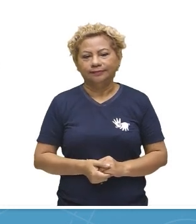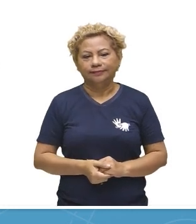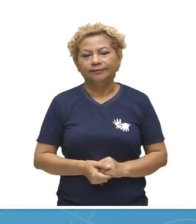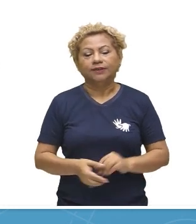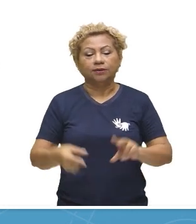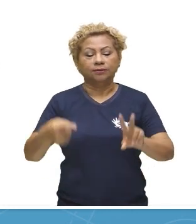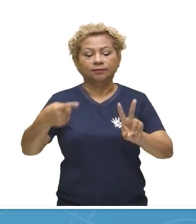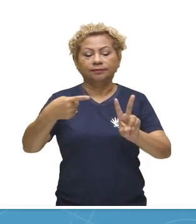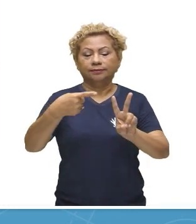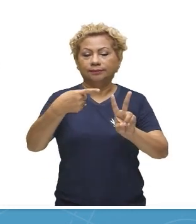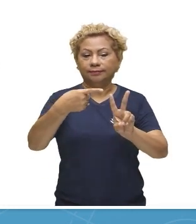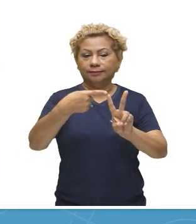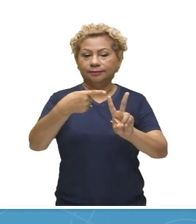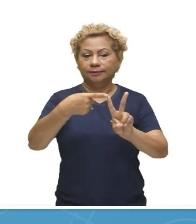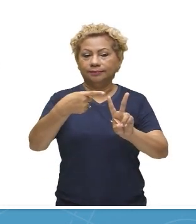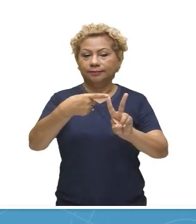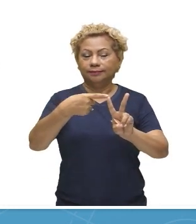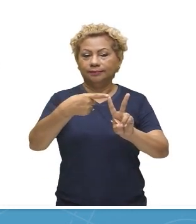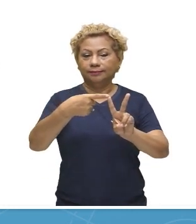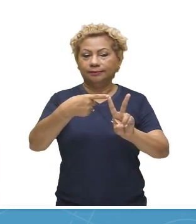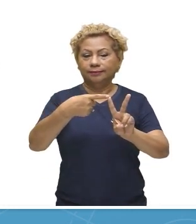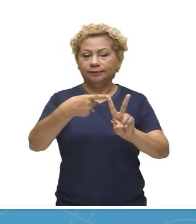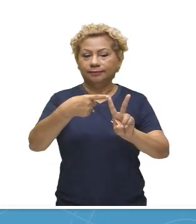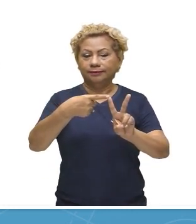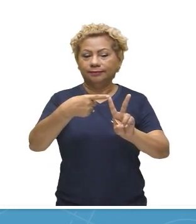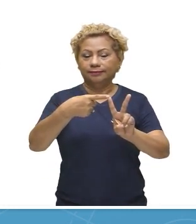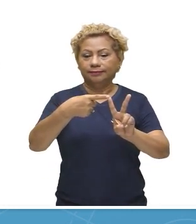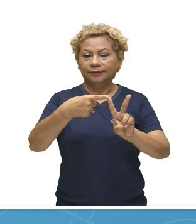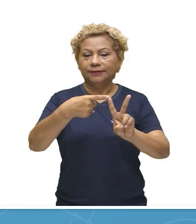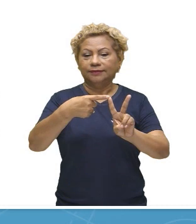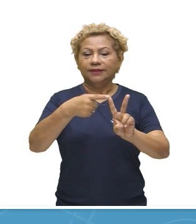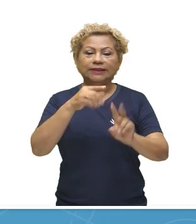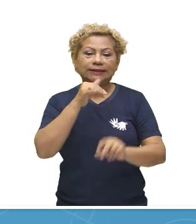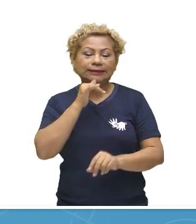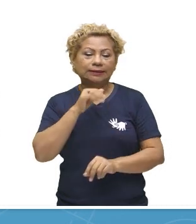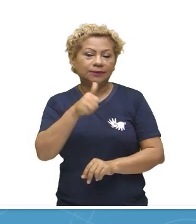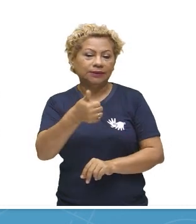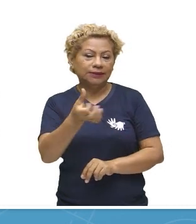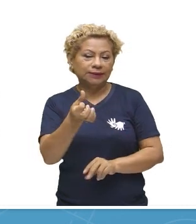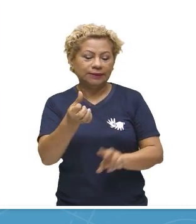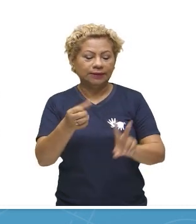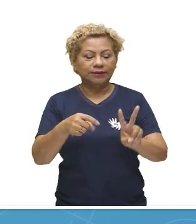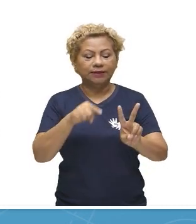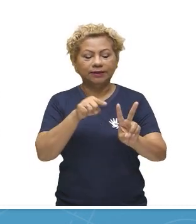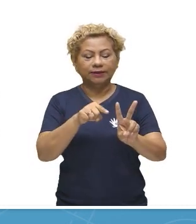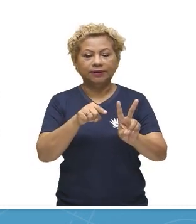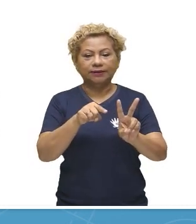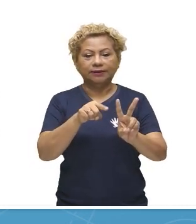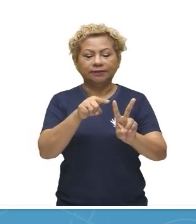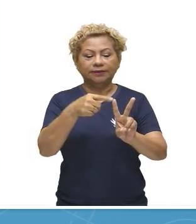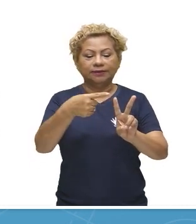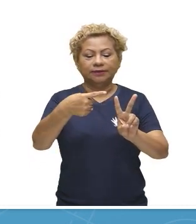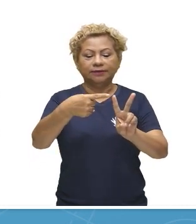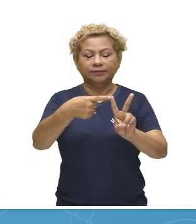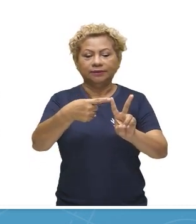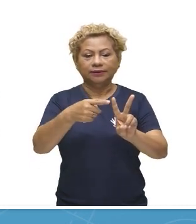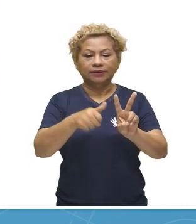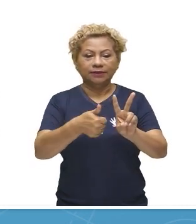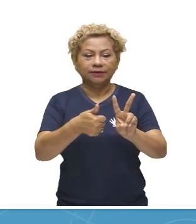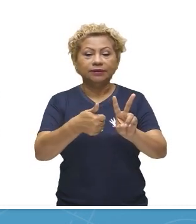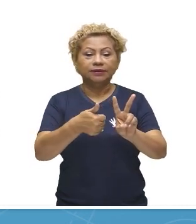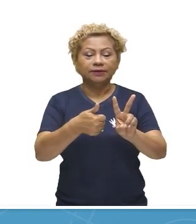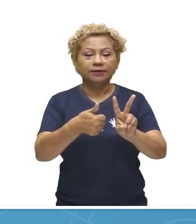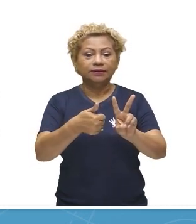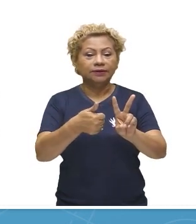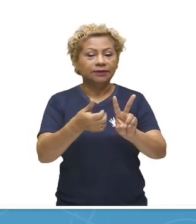raiz quadrada de 16. O que é calcular a raiz quadrada desse número